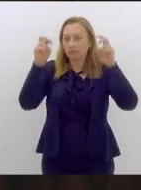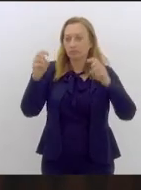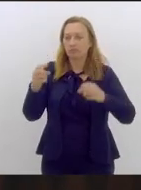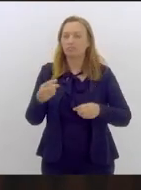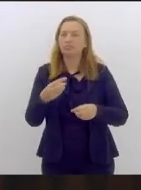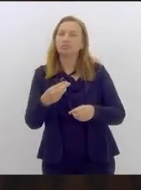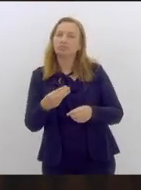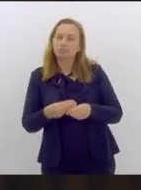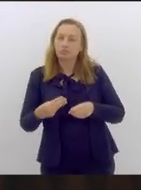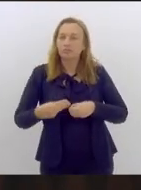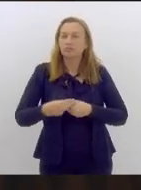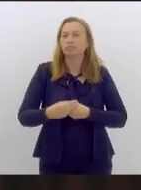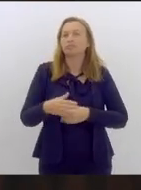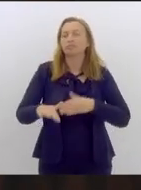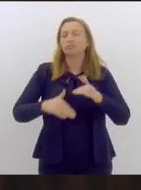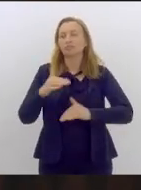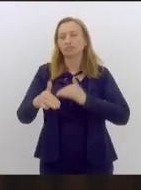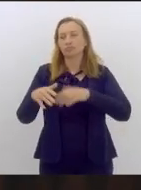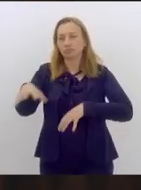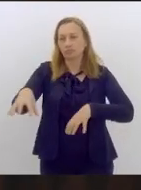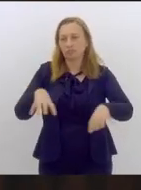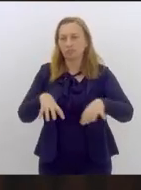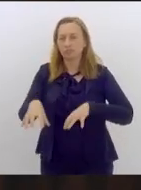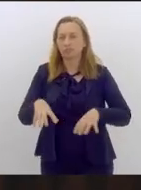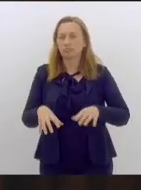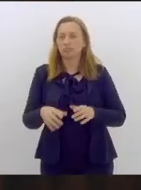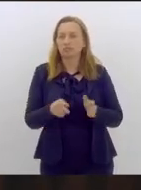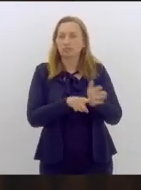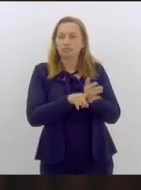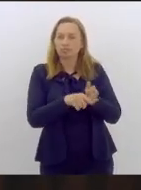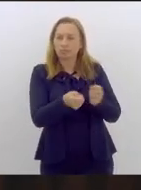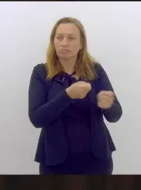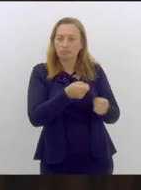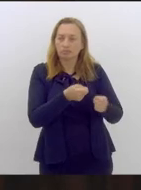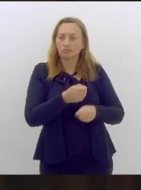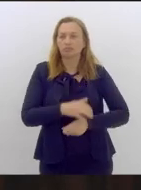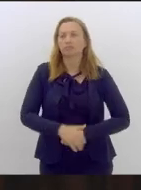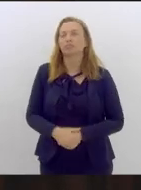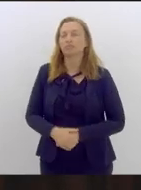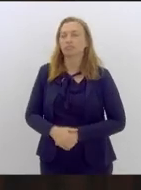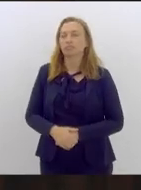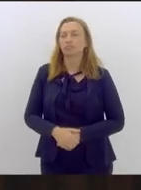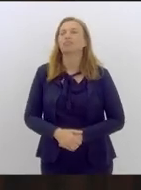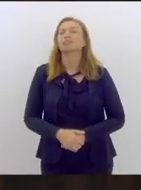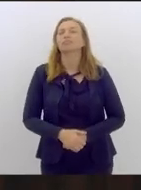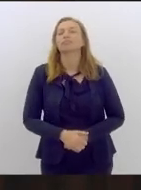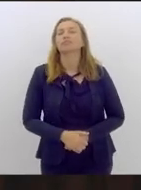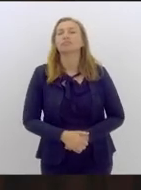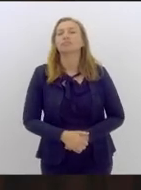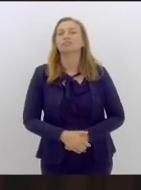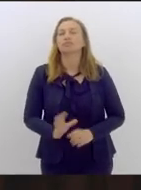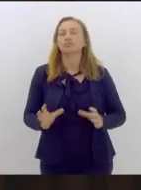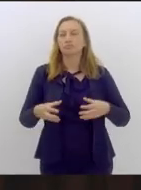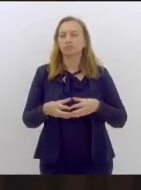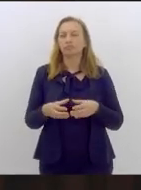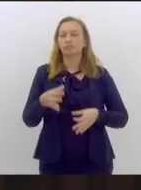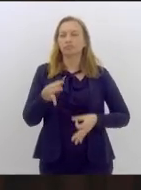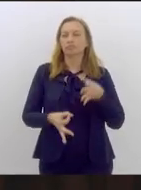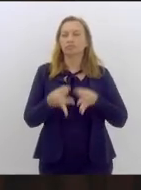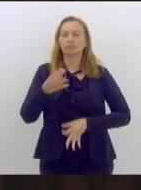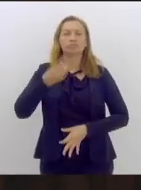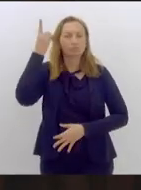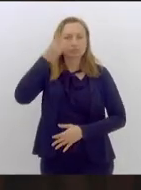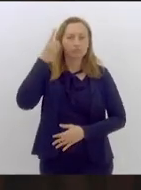Desenvolvimento Regional e de Orçamento, Finanças, Fiscalização Financeira e Controle. Para emitir parecer pela Comissão de Constituição e